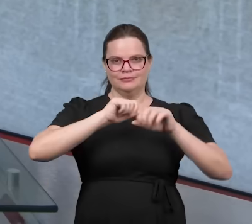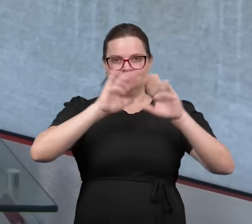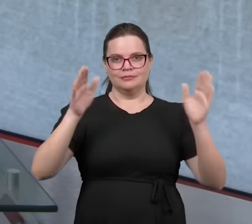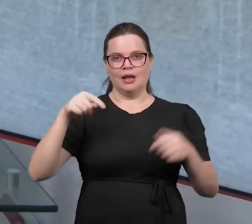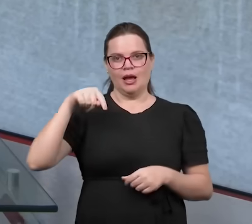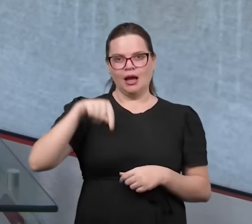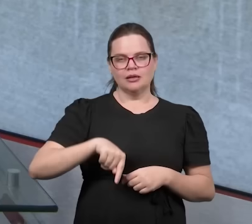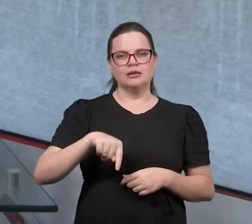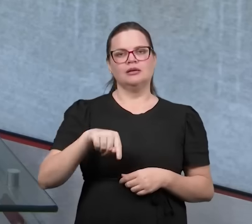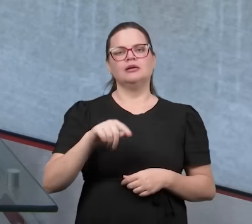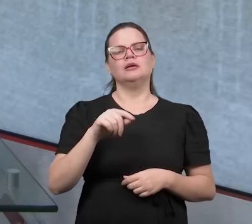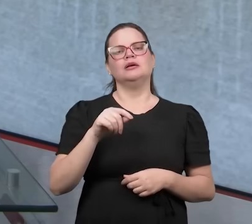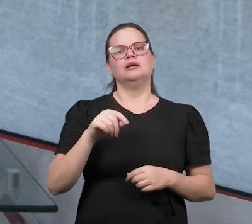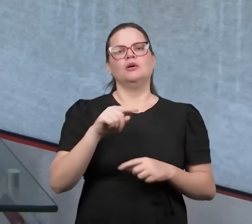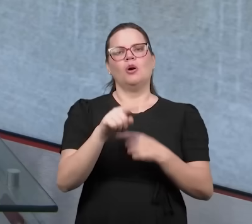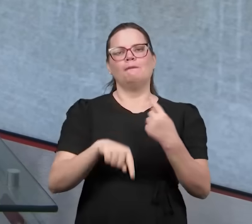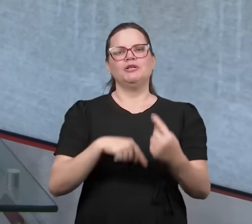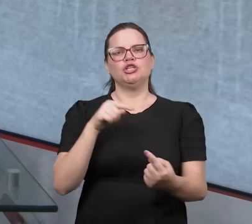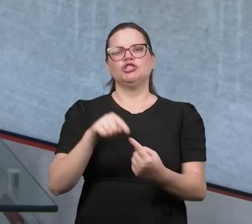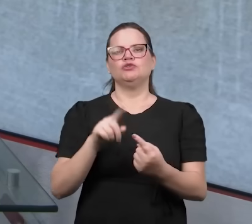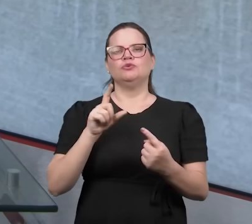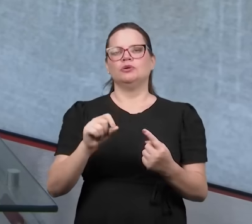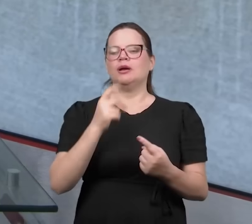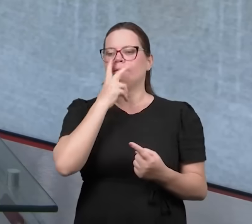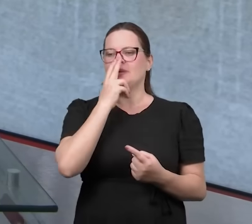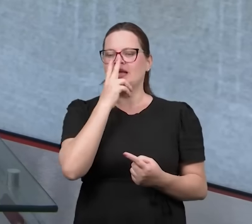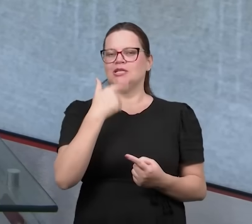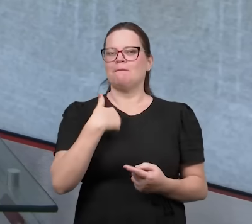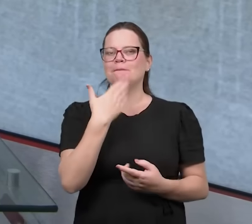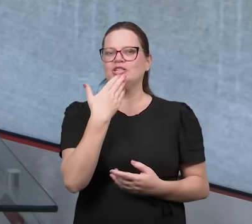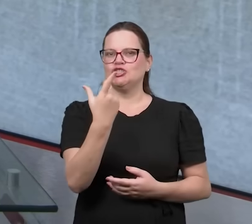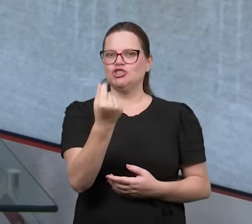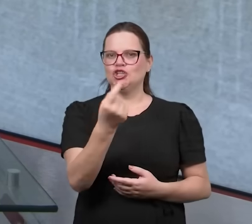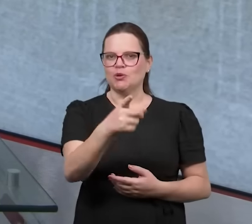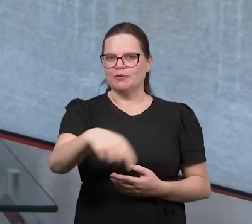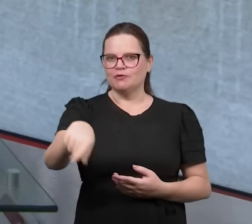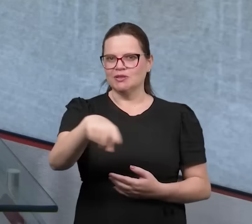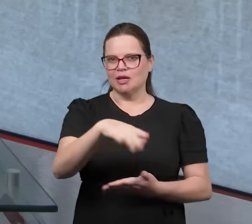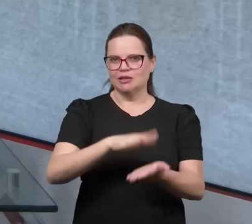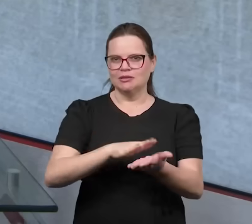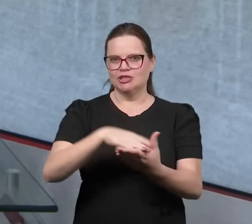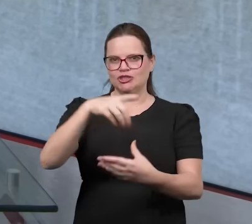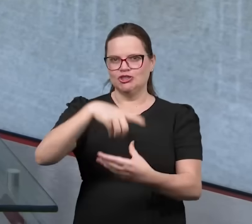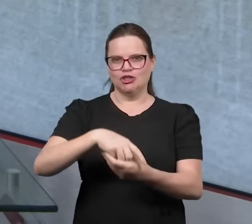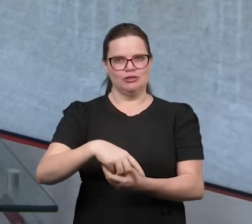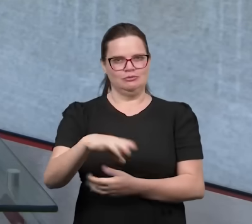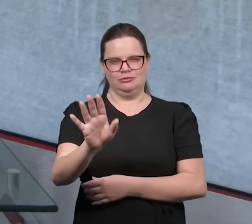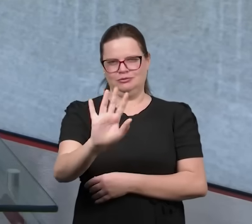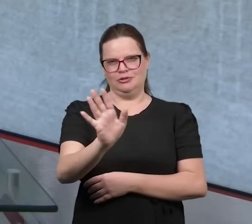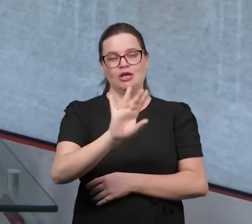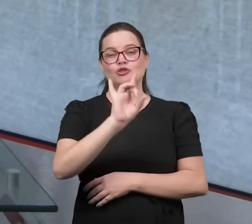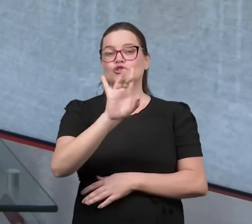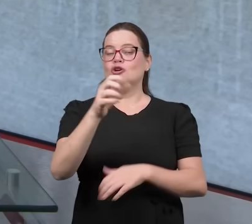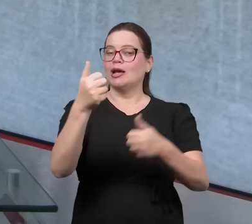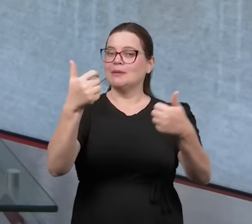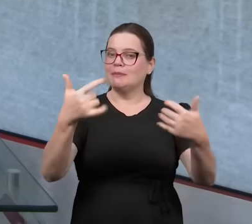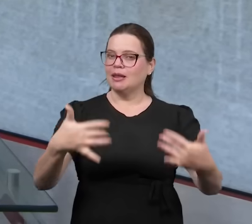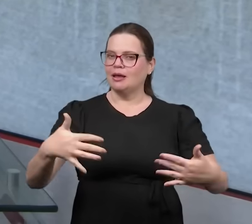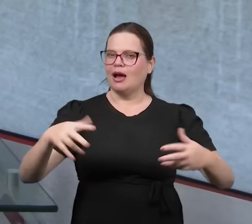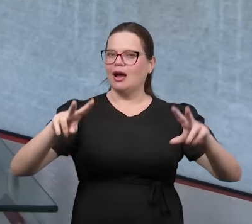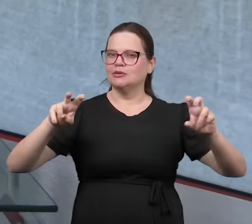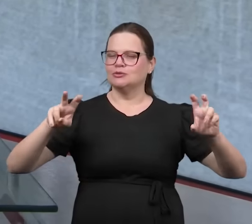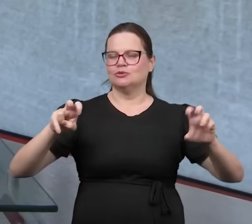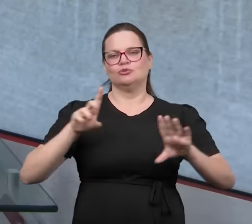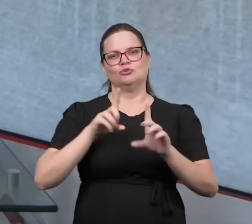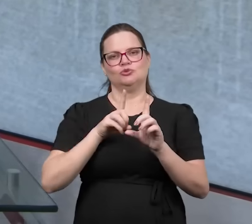nossa palavra aqui não tem como objetivo fazer qualquer arrecadação financeira ou de dízimo, não, mas apenas